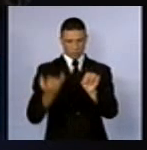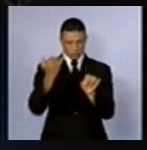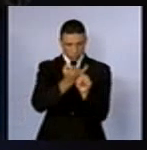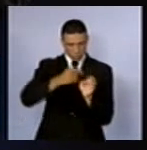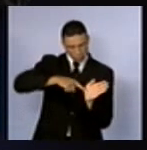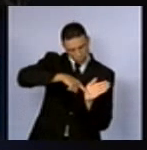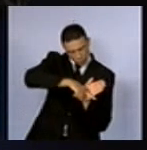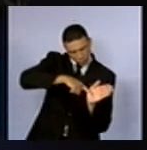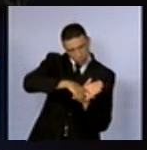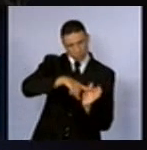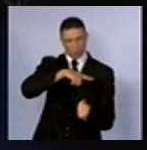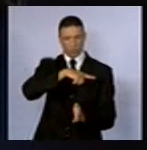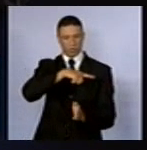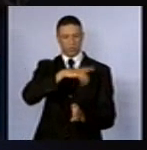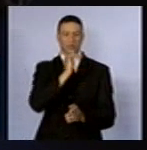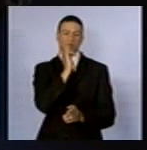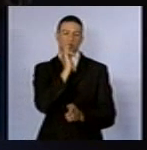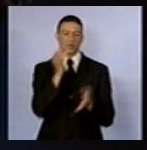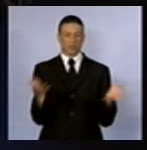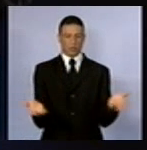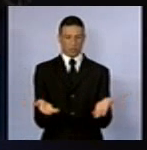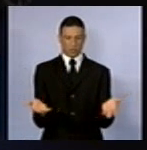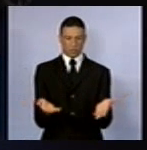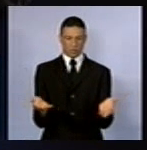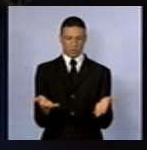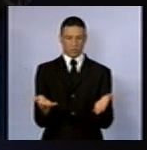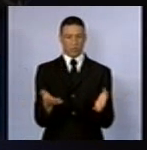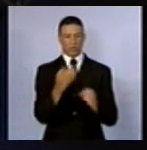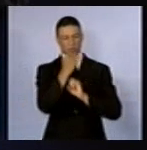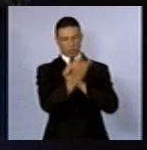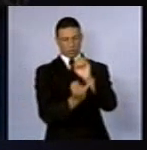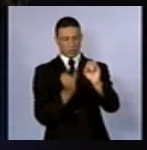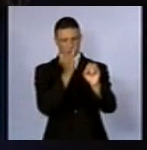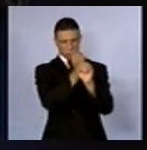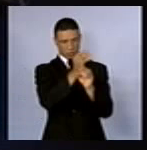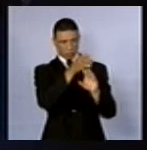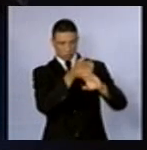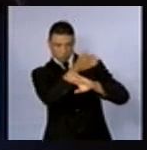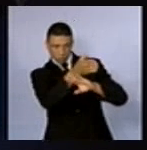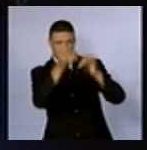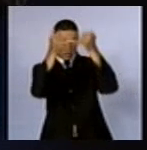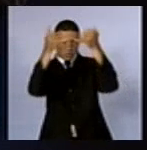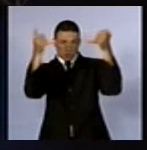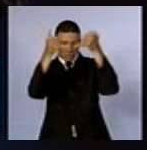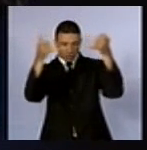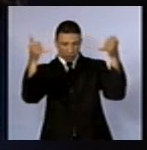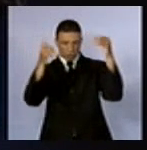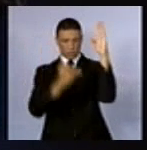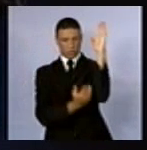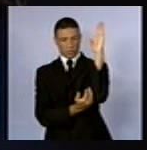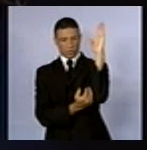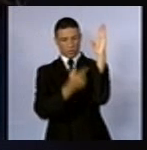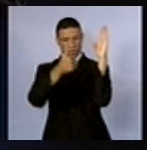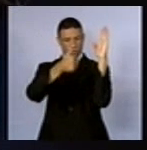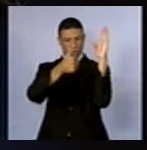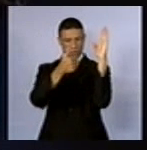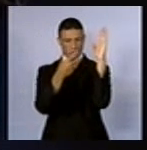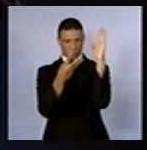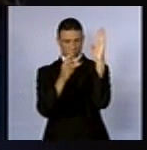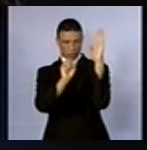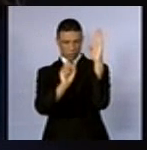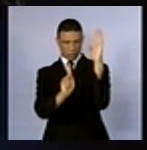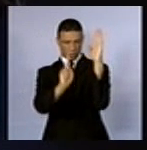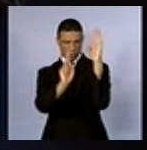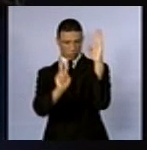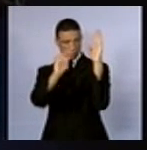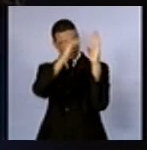pesquisa nós temos hoje por enquanto como falei só das linhas de transmissão ou seja aquelas maiores que 138 kv e